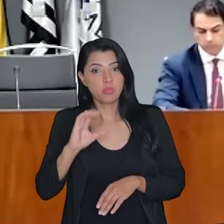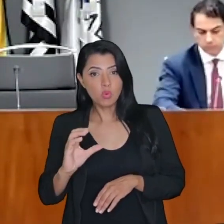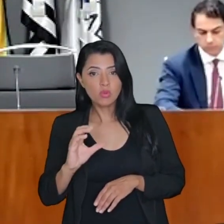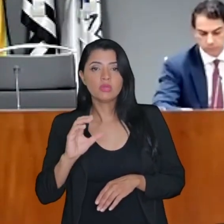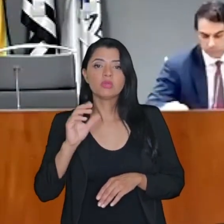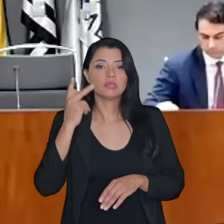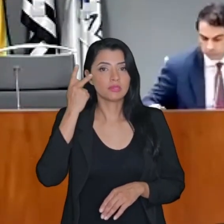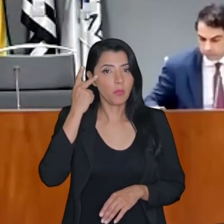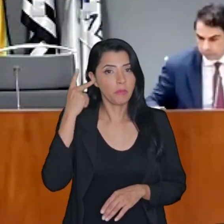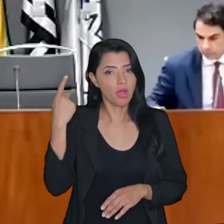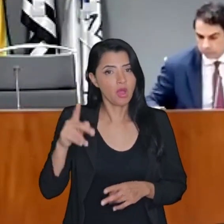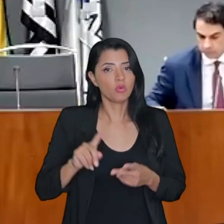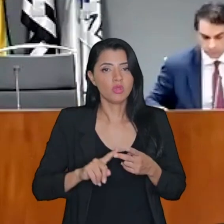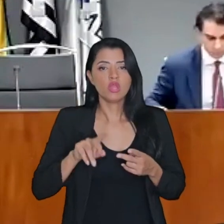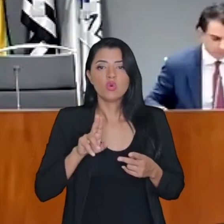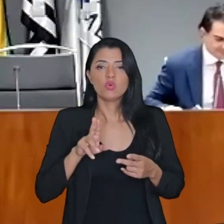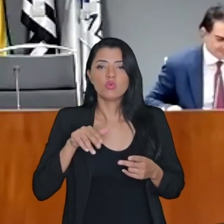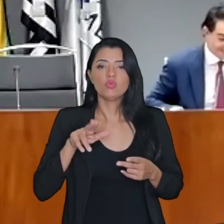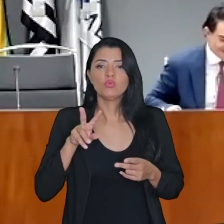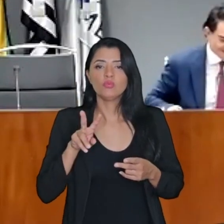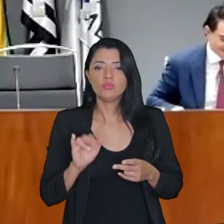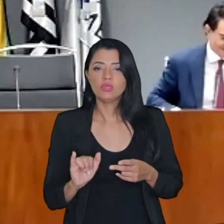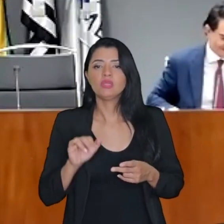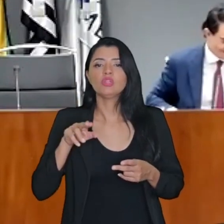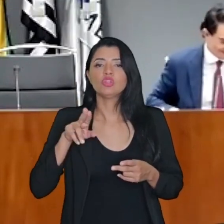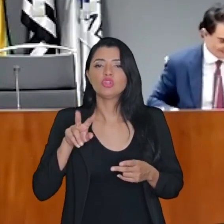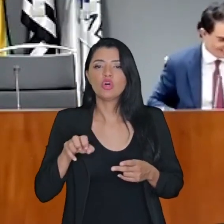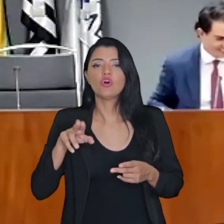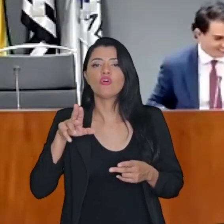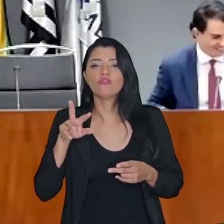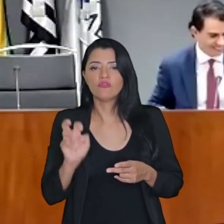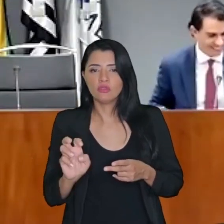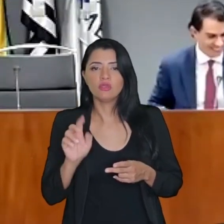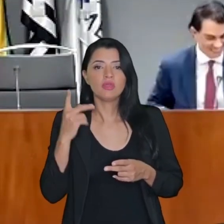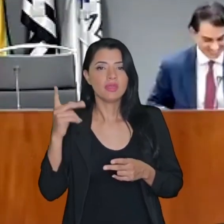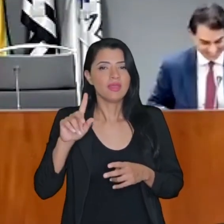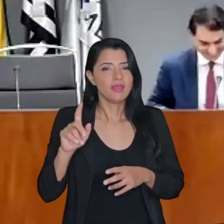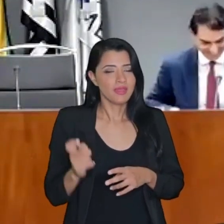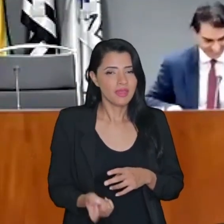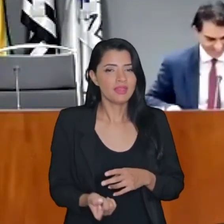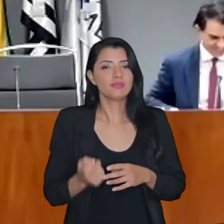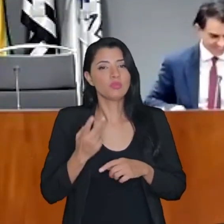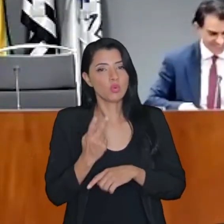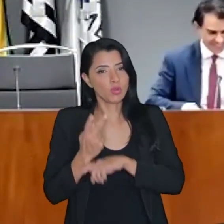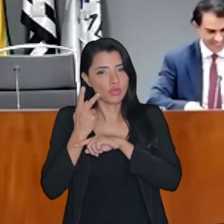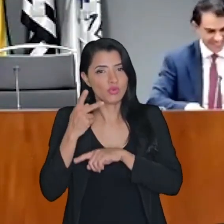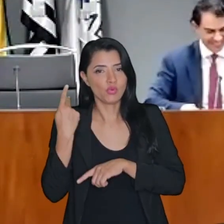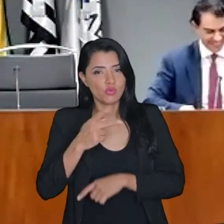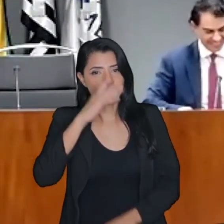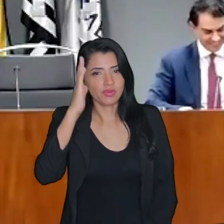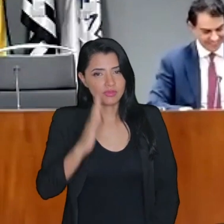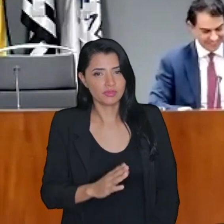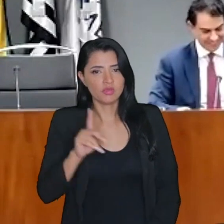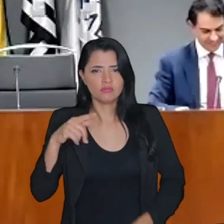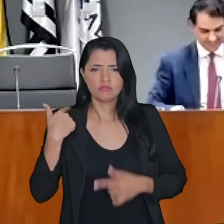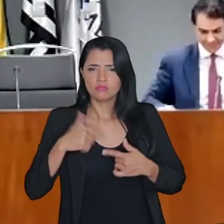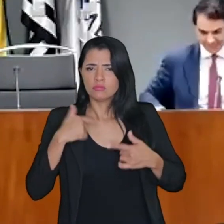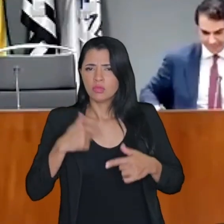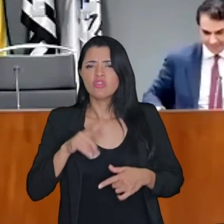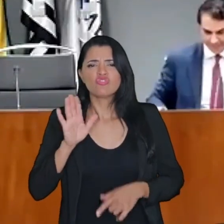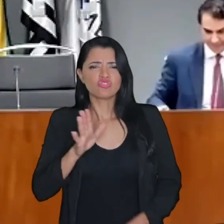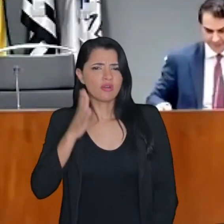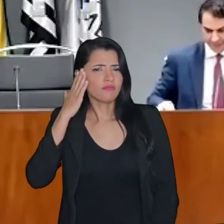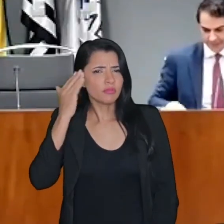da Uninove. Além de ser um grande amigo, ex-procurador da República, muito atuante, conhecido de